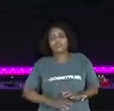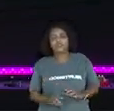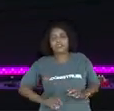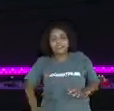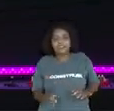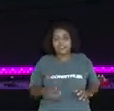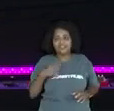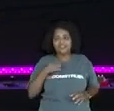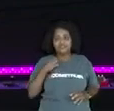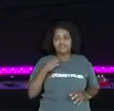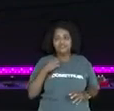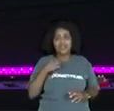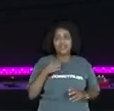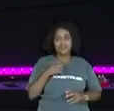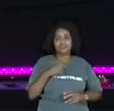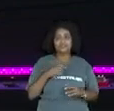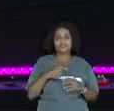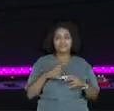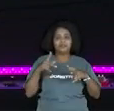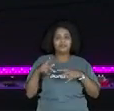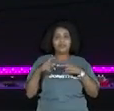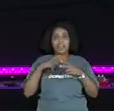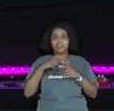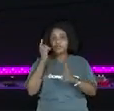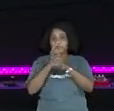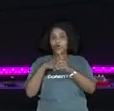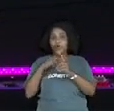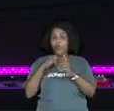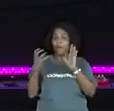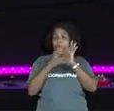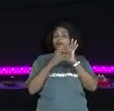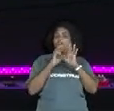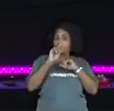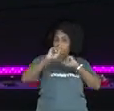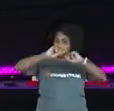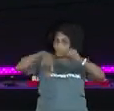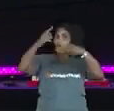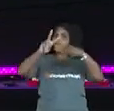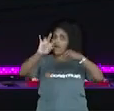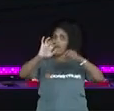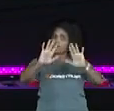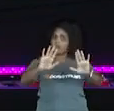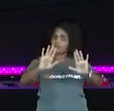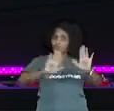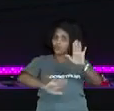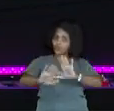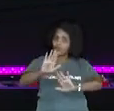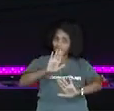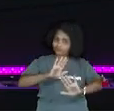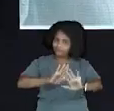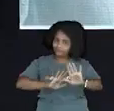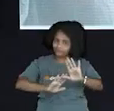melhor eles vão querer roupa melhor eles vão descobrir que existem marcas de roupa olha vocês vão prosperar para toma